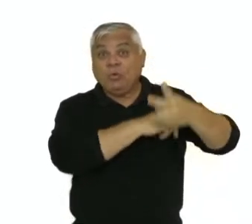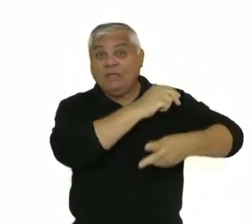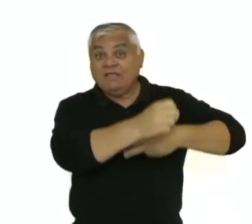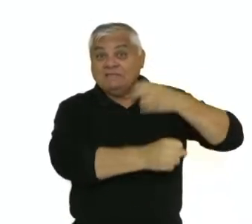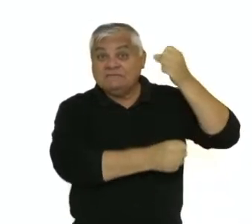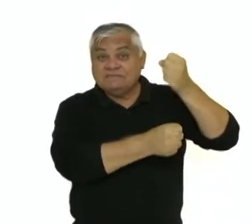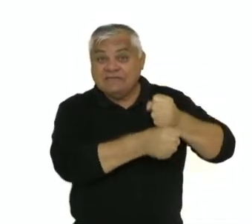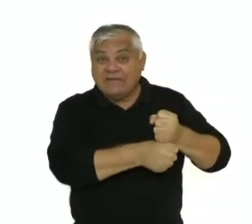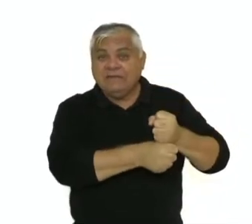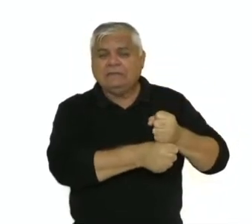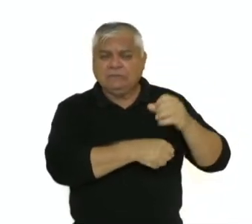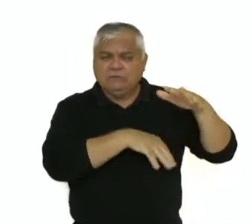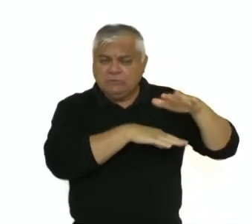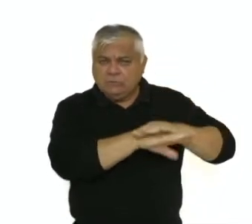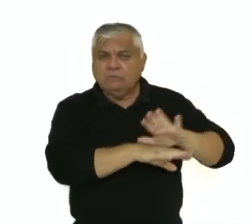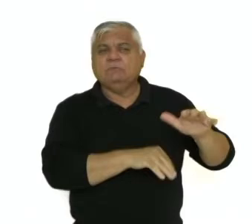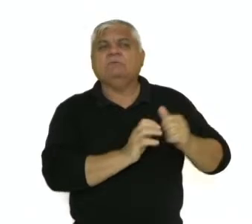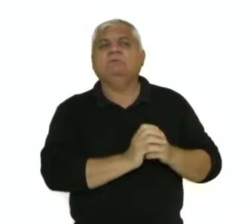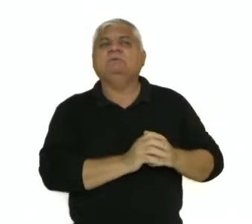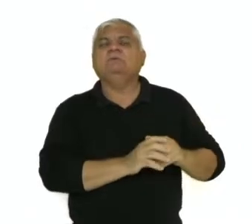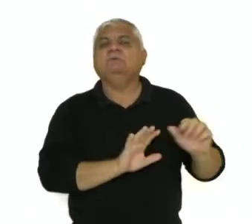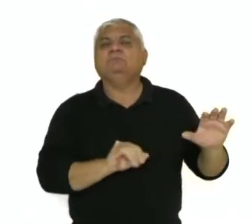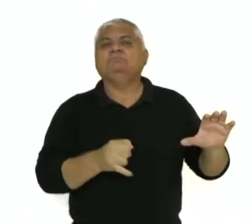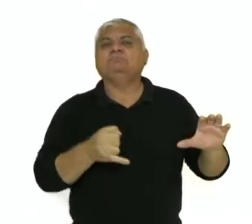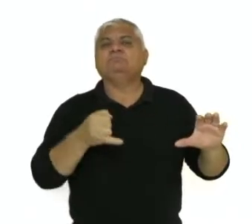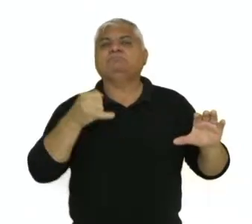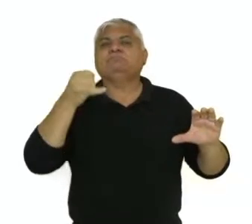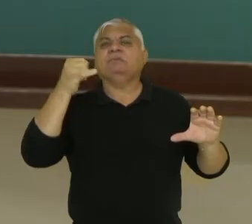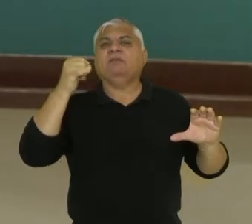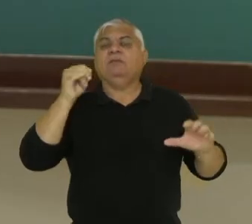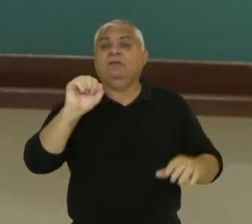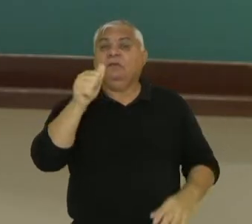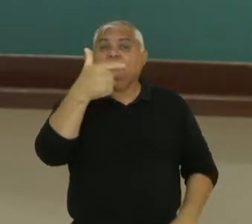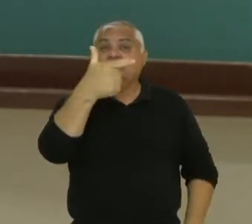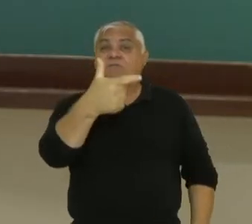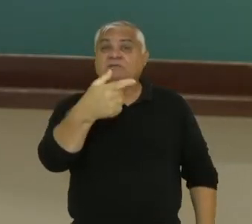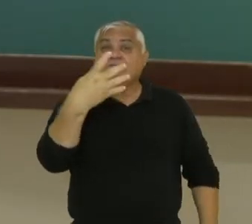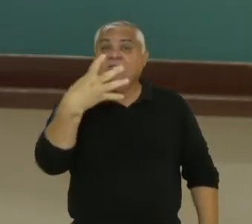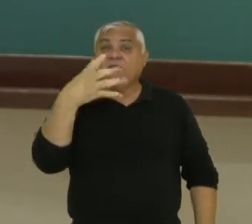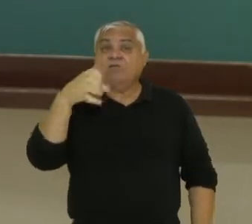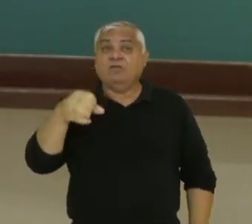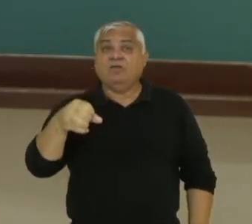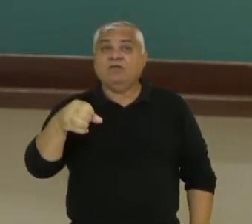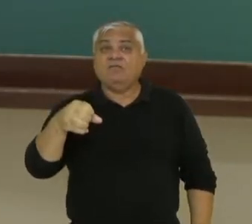meses nessa simulação que foi feita, eu vou ter R$